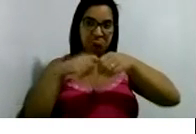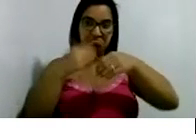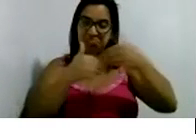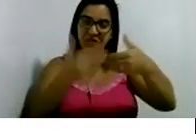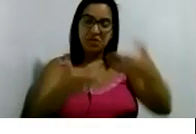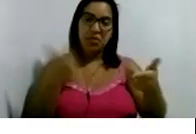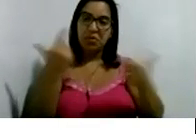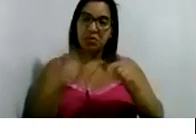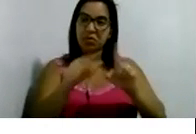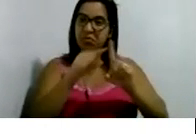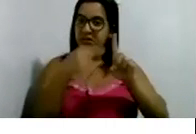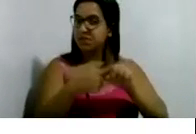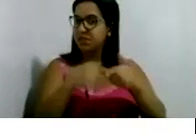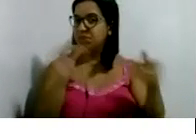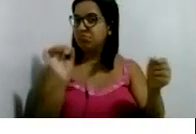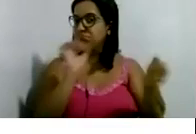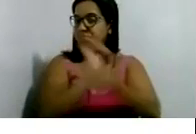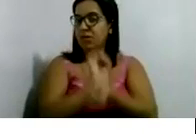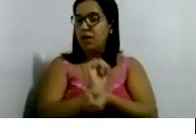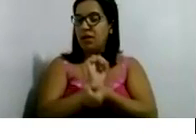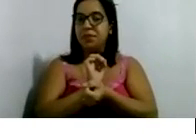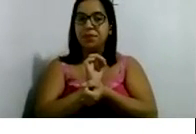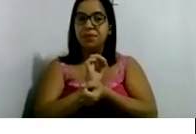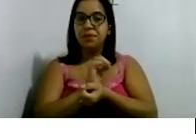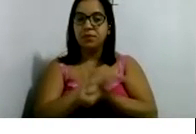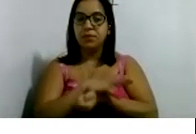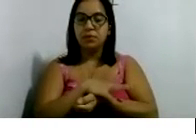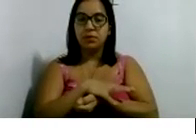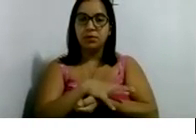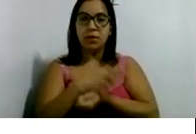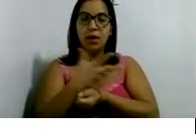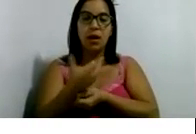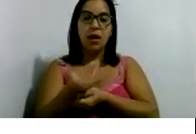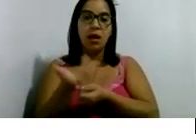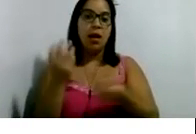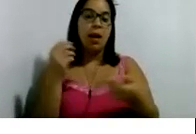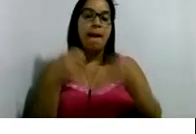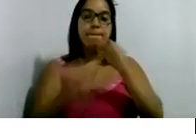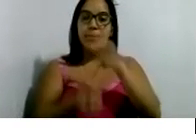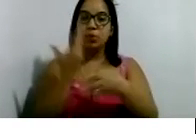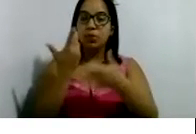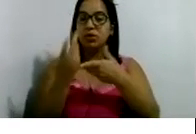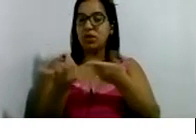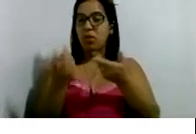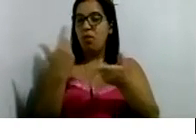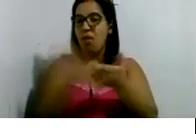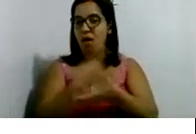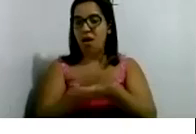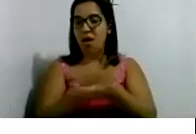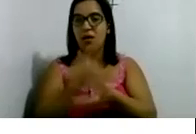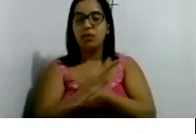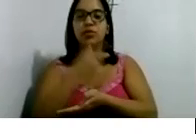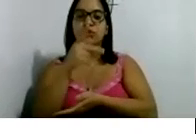desenvolver. Então, a implantação pode não ocorrer devido à produção inadequada, tanto de